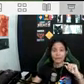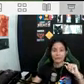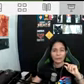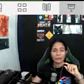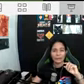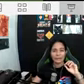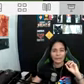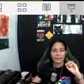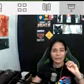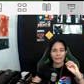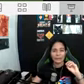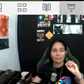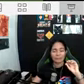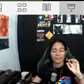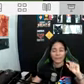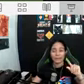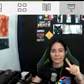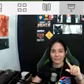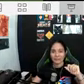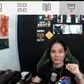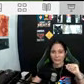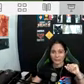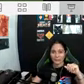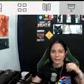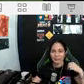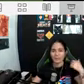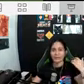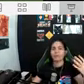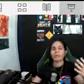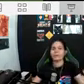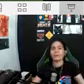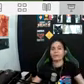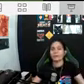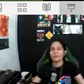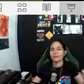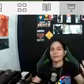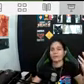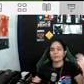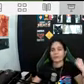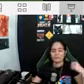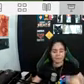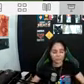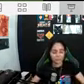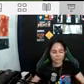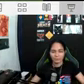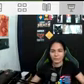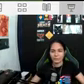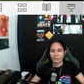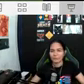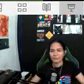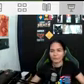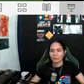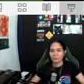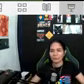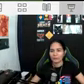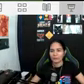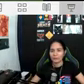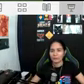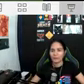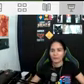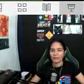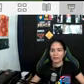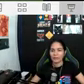sobre isso na turma da sexta-feira. Porque lembram que a gente estava falando de um exemplo. Este